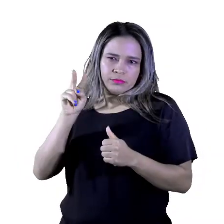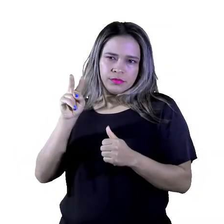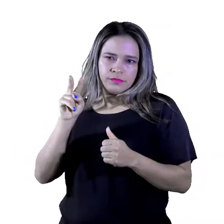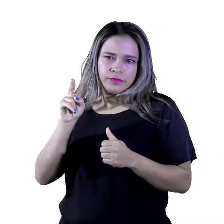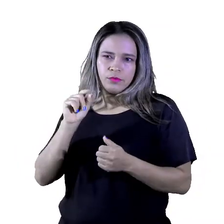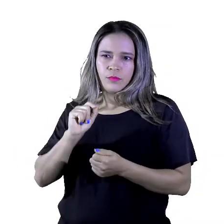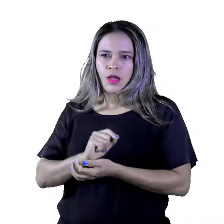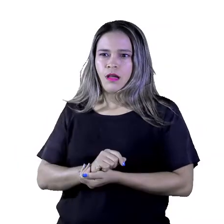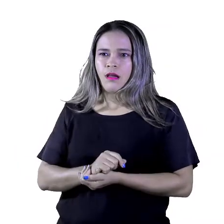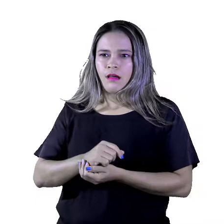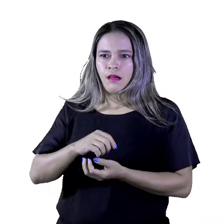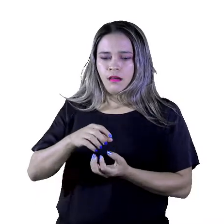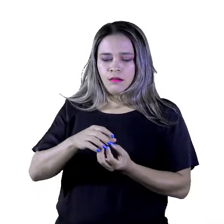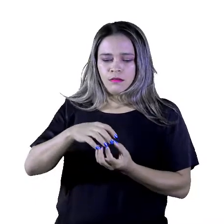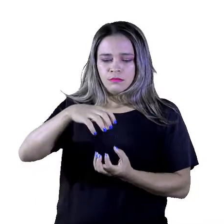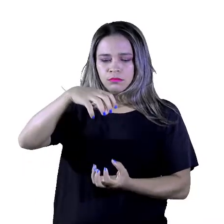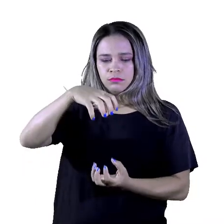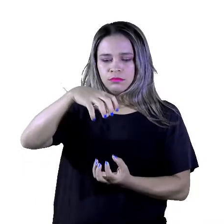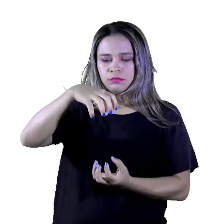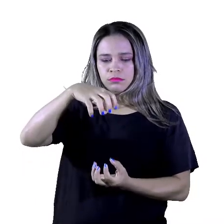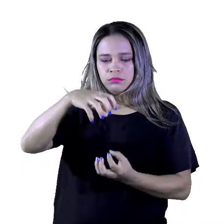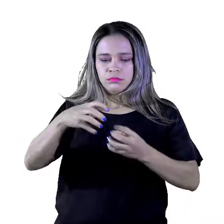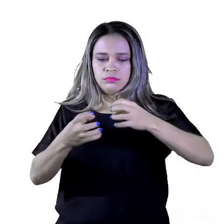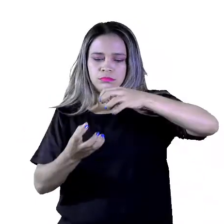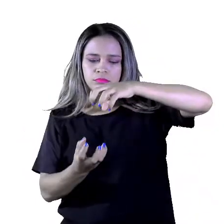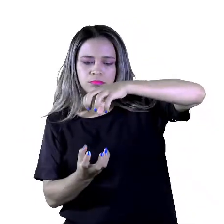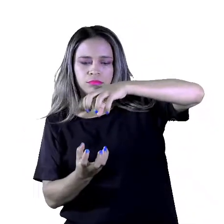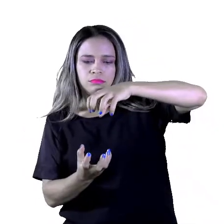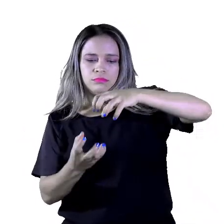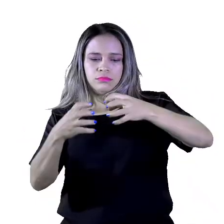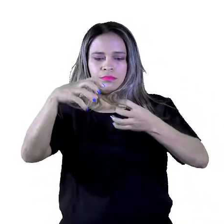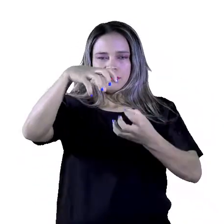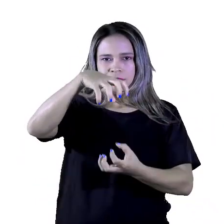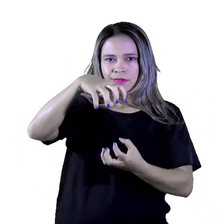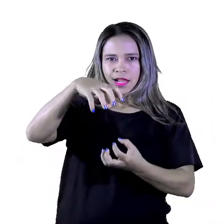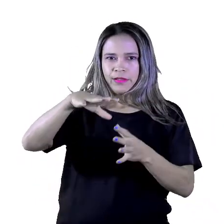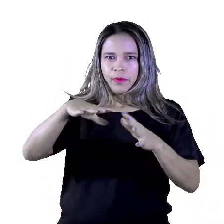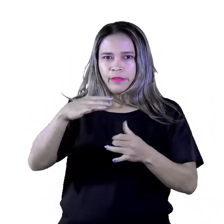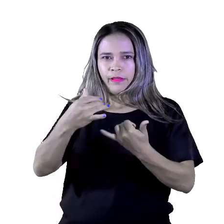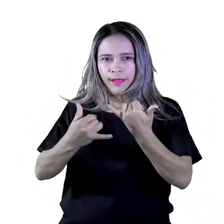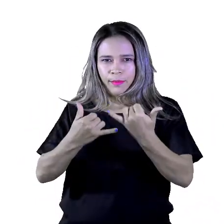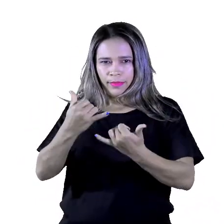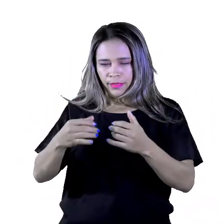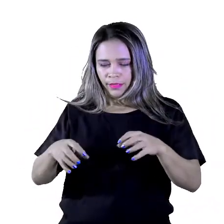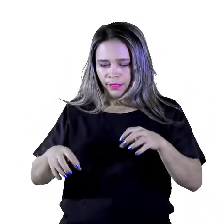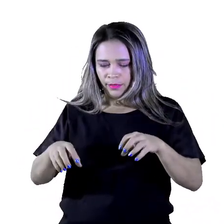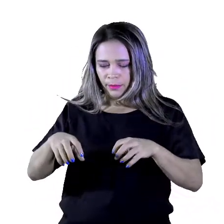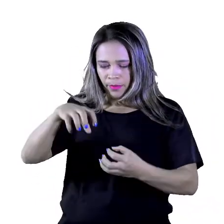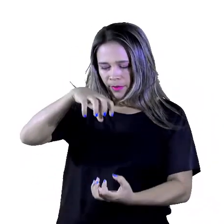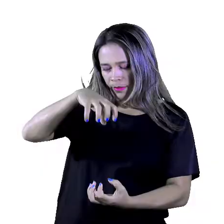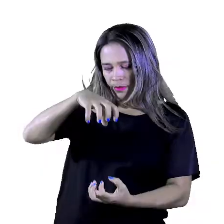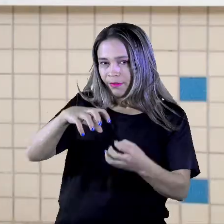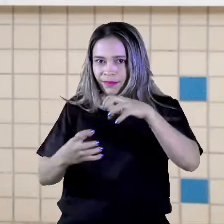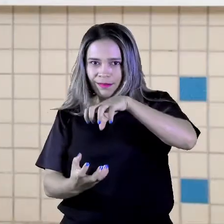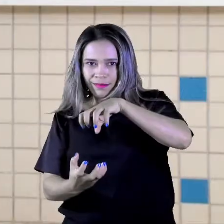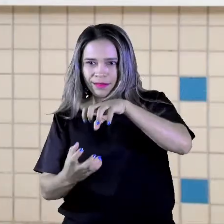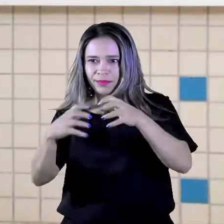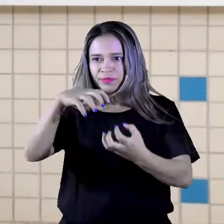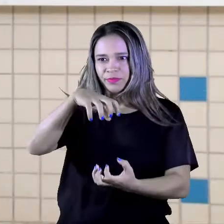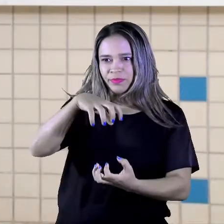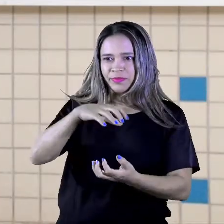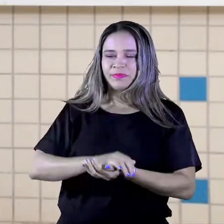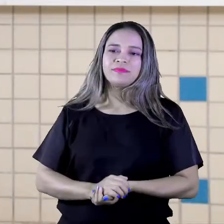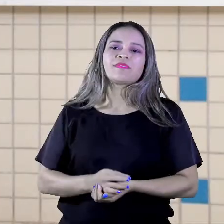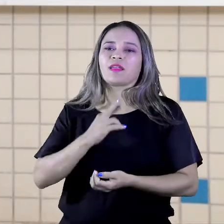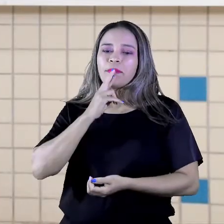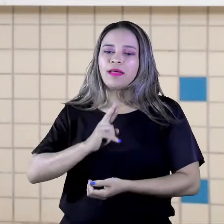ampulheta, Normalmente naqueles joguinhos de tabuleiro, para medir o tempo, para a gente dar uma